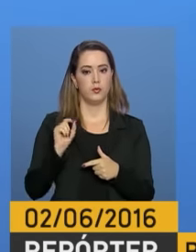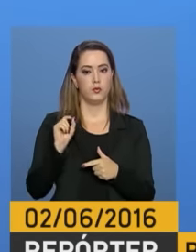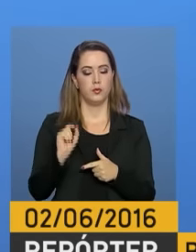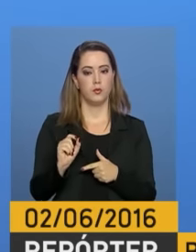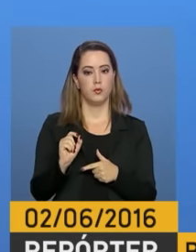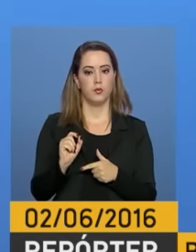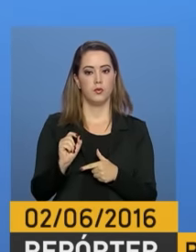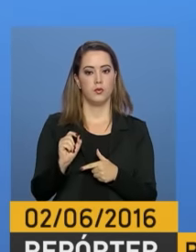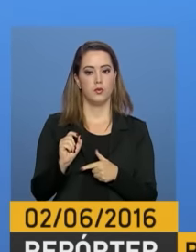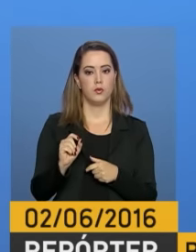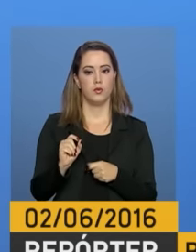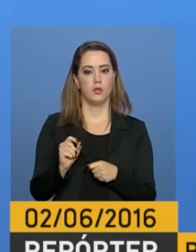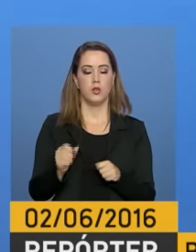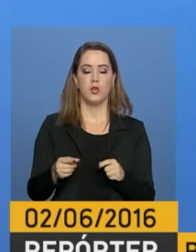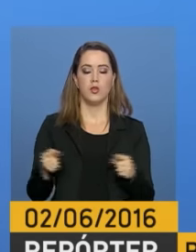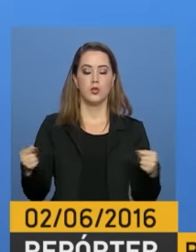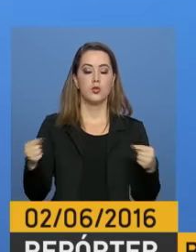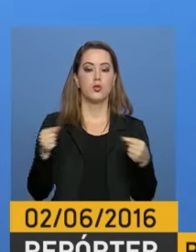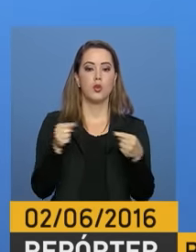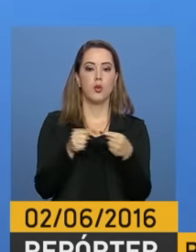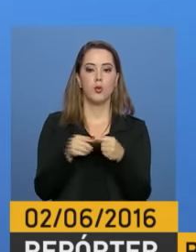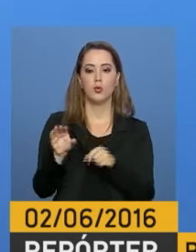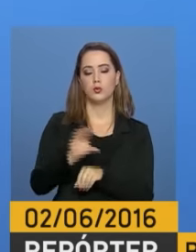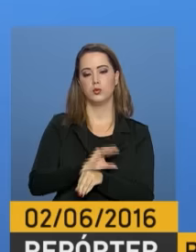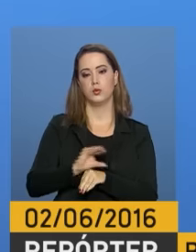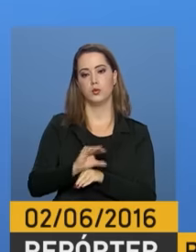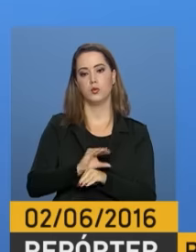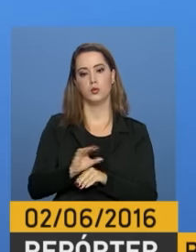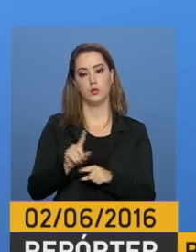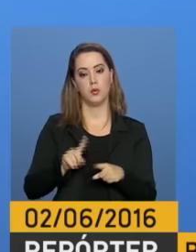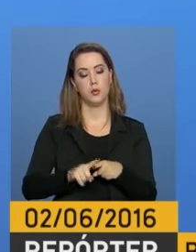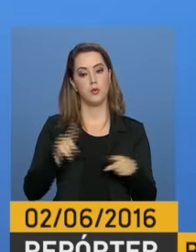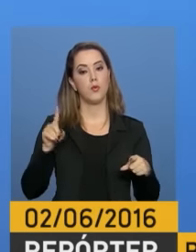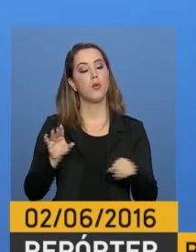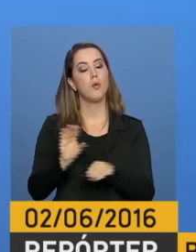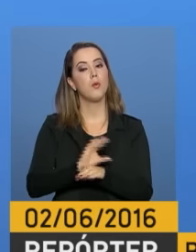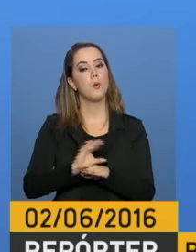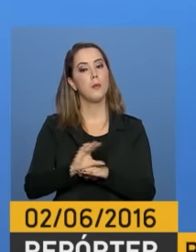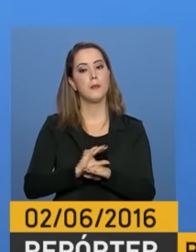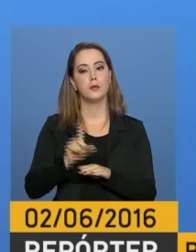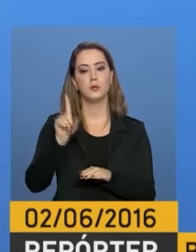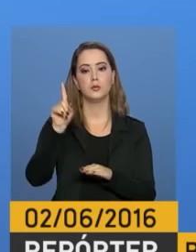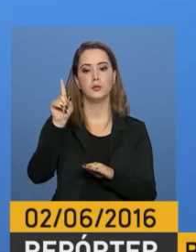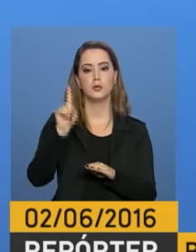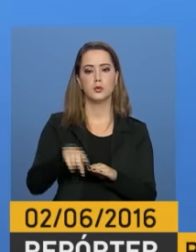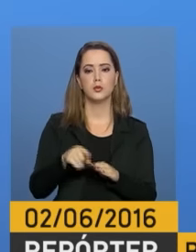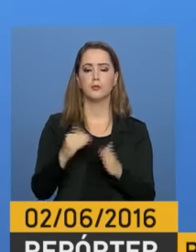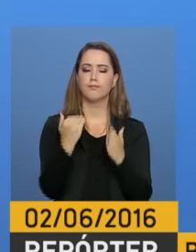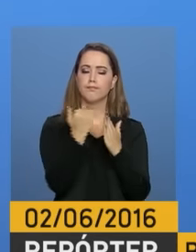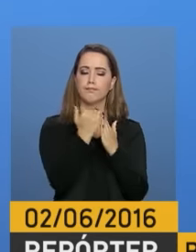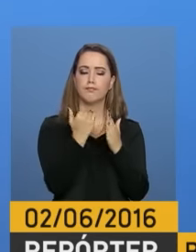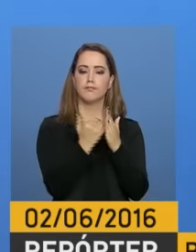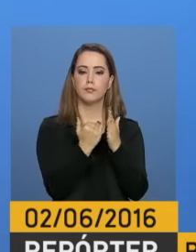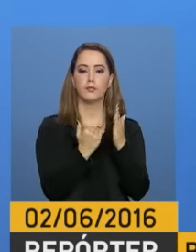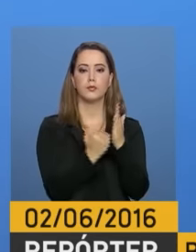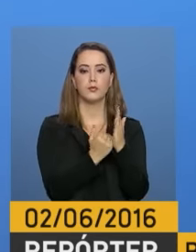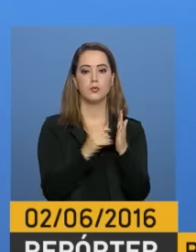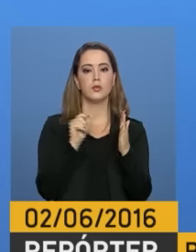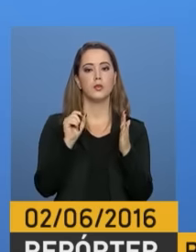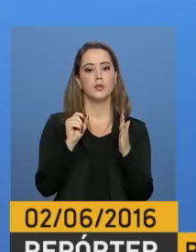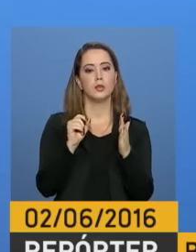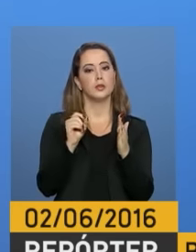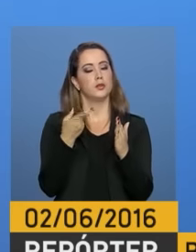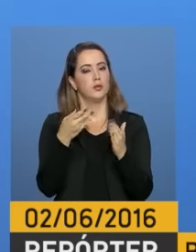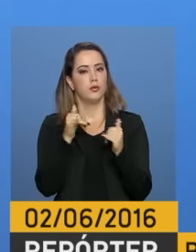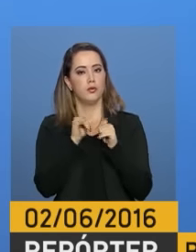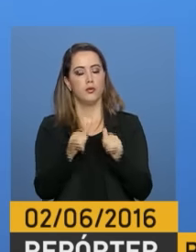o manto da Constituição. Mas, Constituição em substância e rito, como interpretada pelo